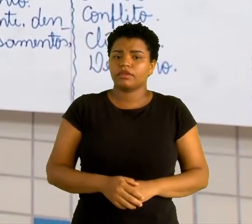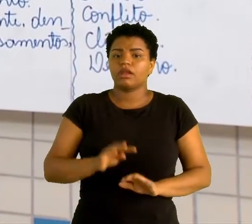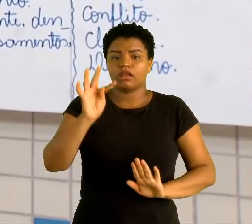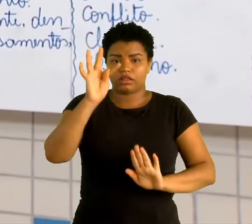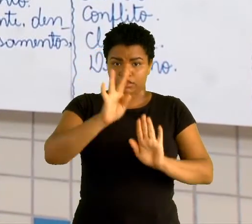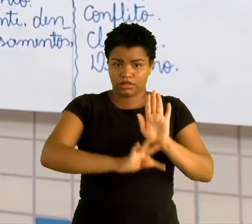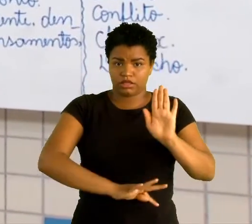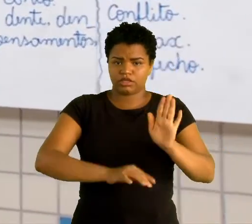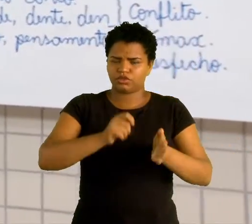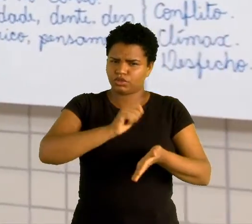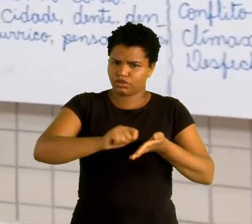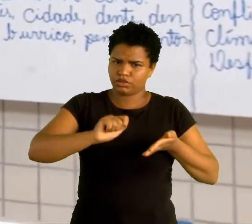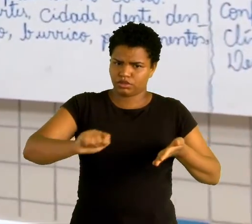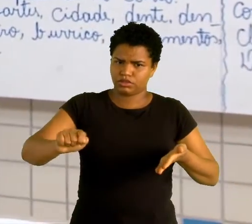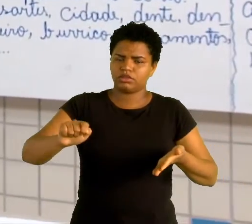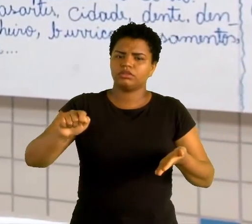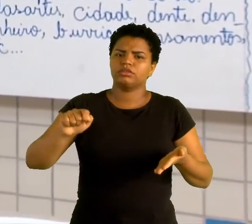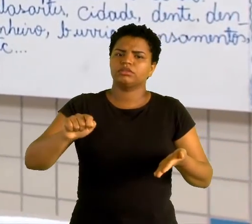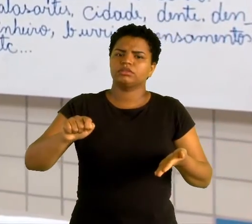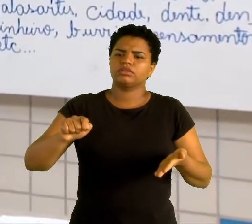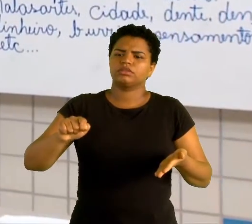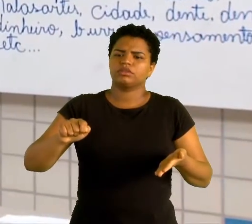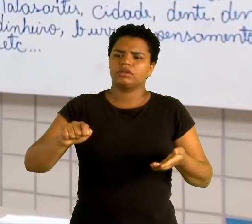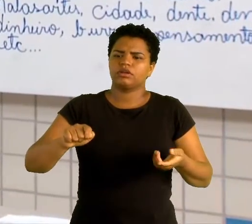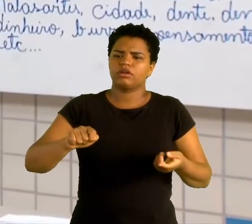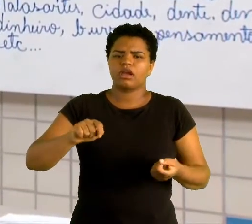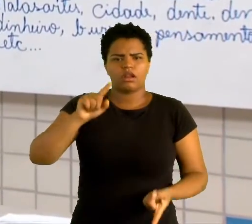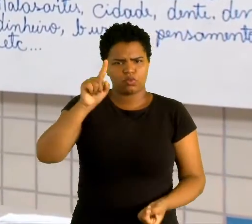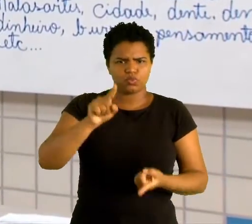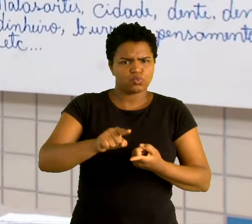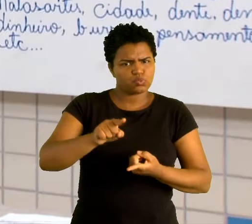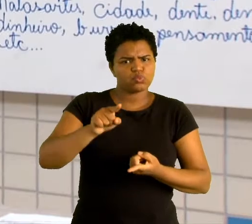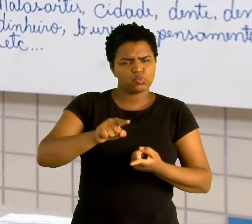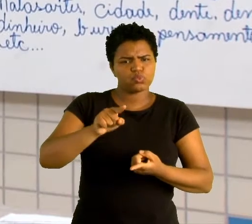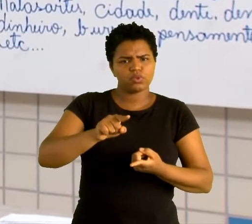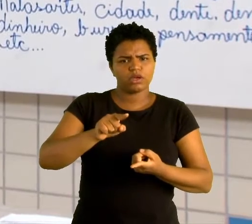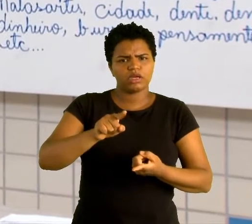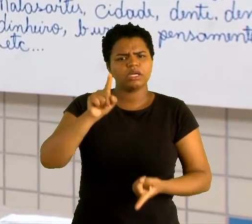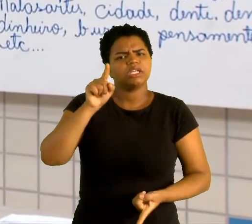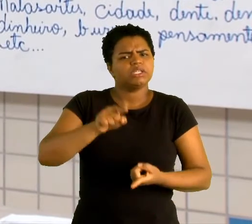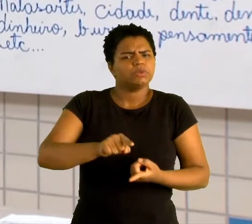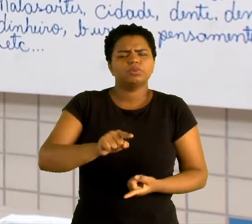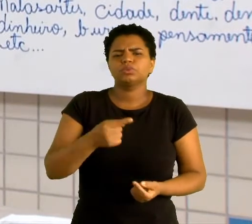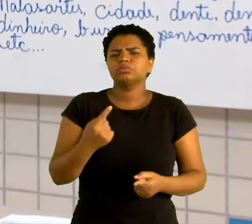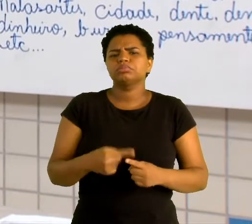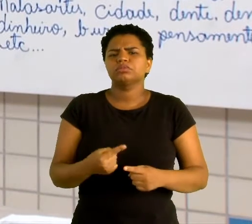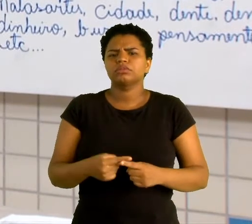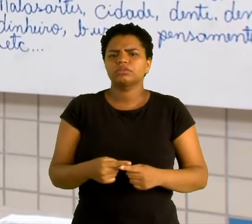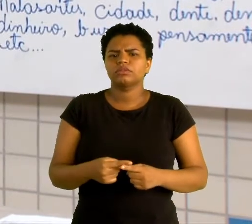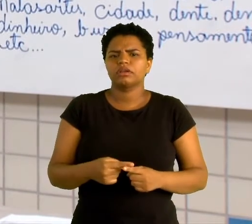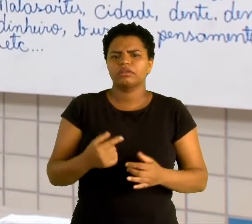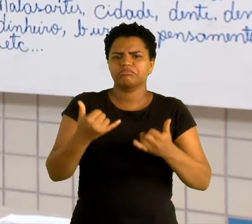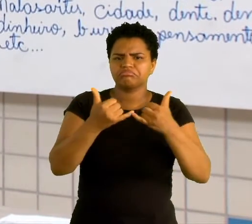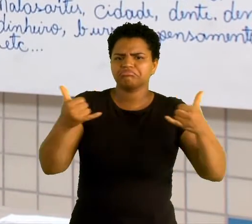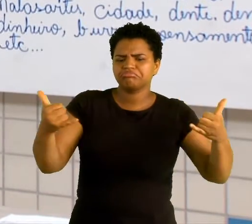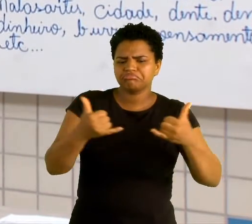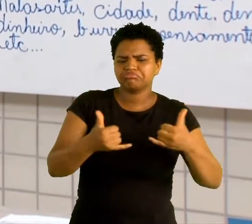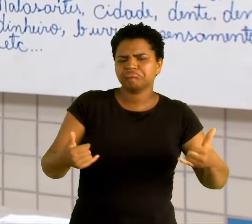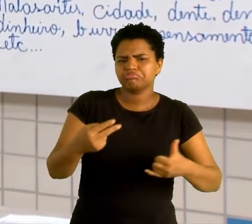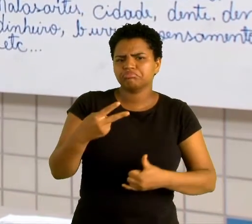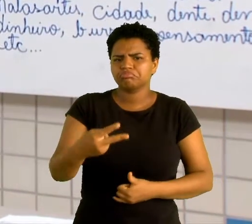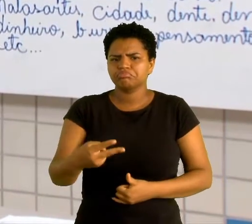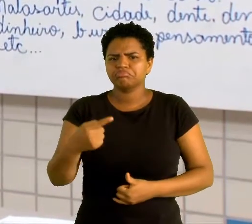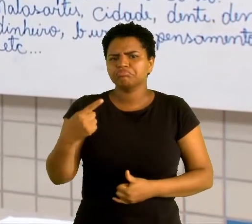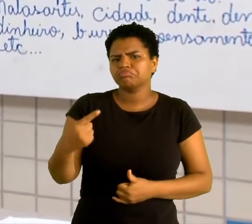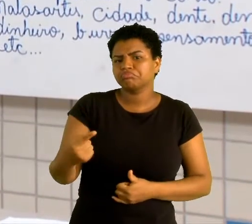texto escrito, né? O tamanho dele é curto. O que significa ser curto? Uma linha, duas linhas? Não,